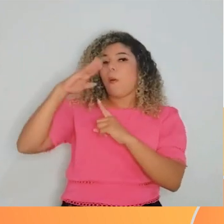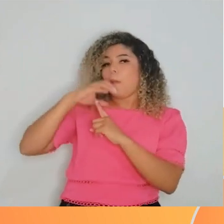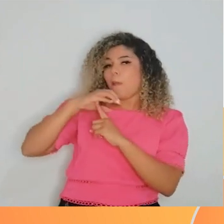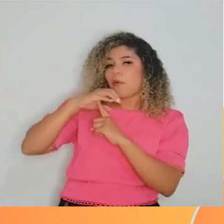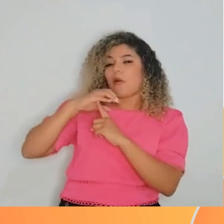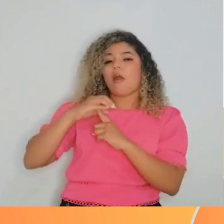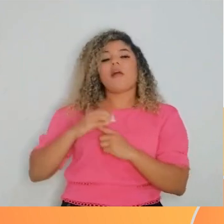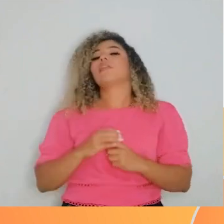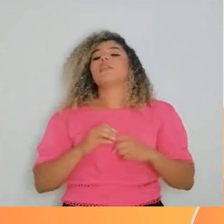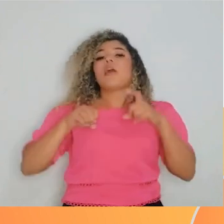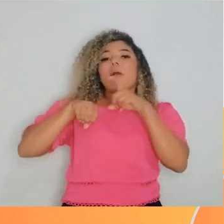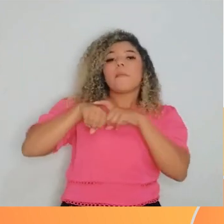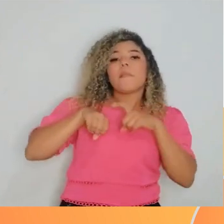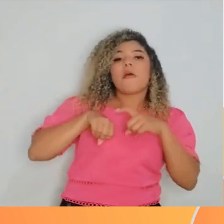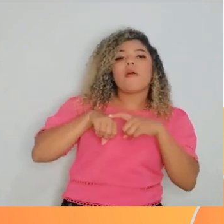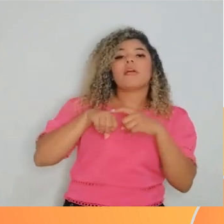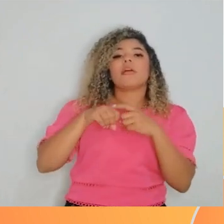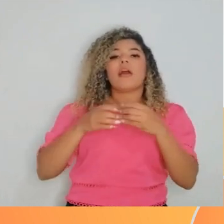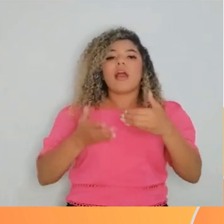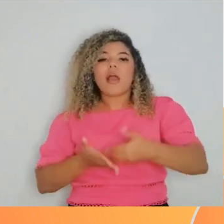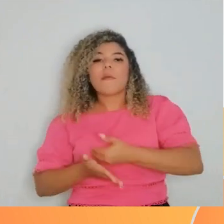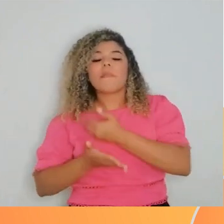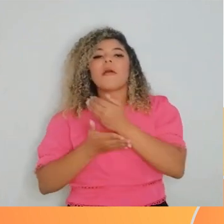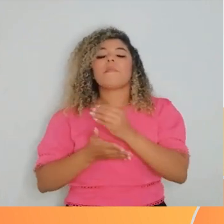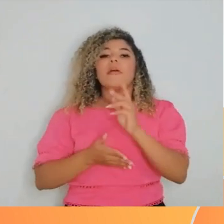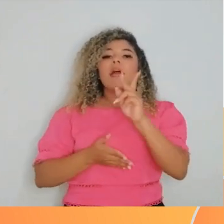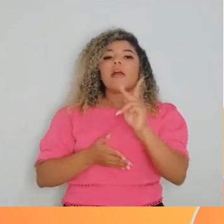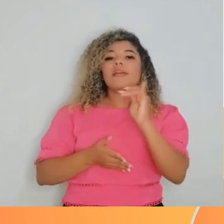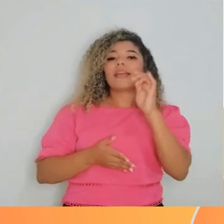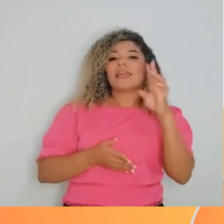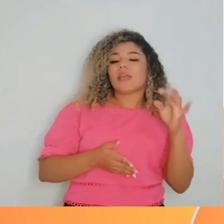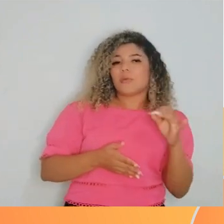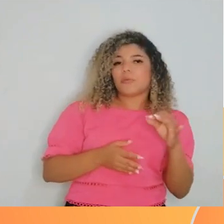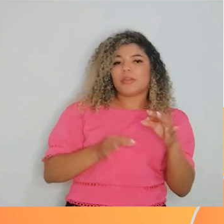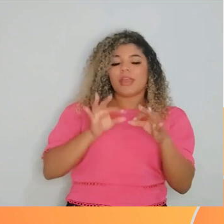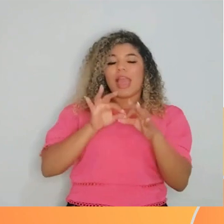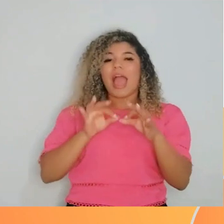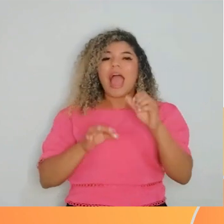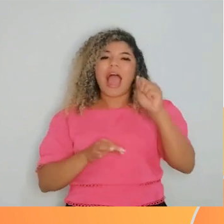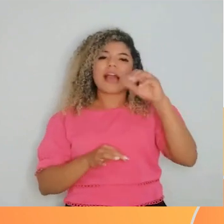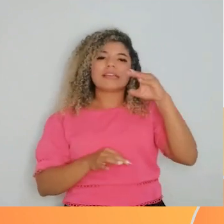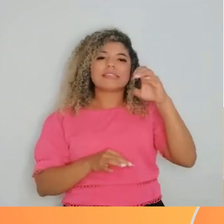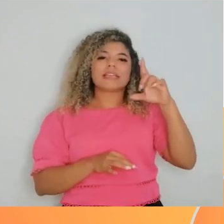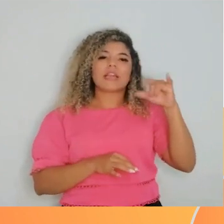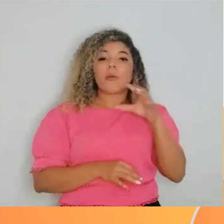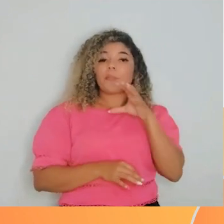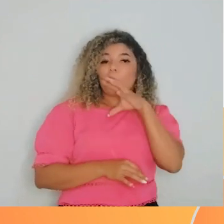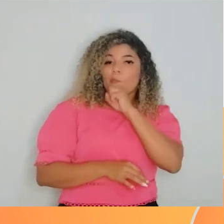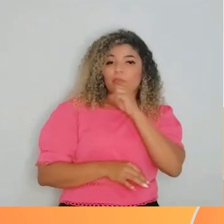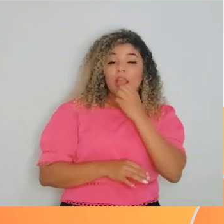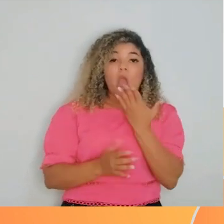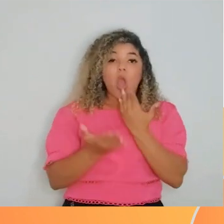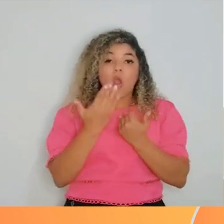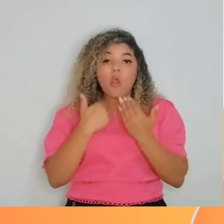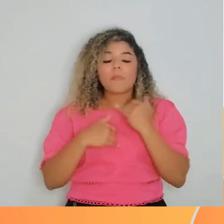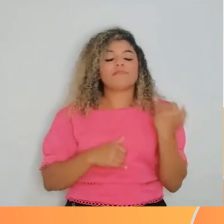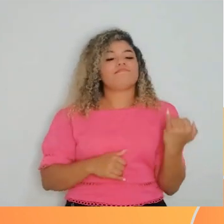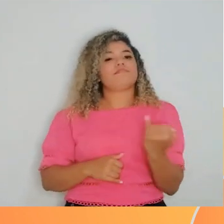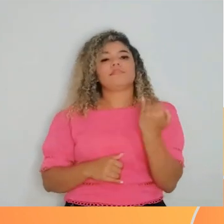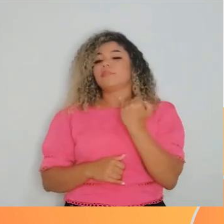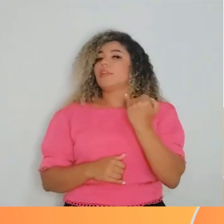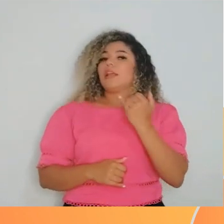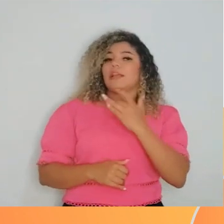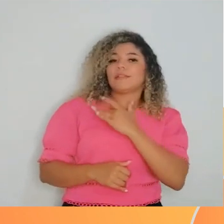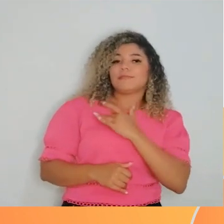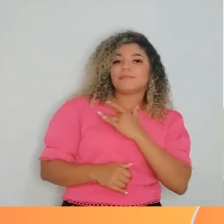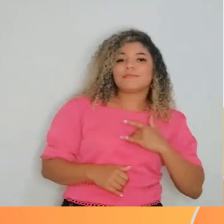morango, mamão, limão, kiwi, acerola e laranja. Então, o consumo desses alimentos é extremamente